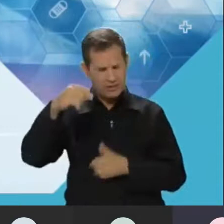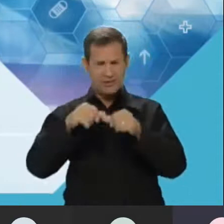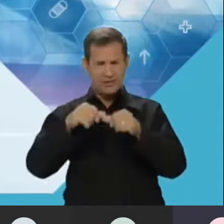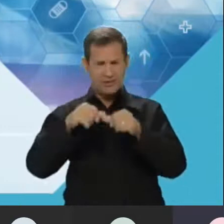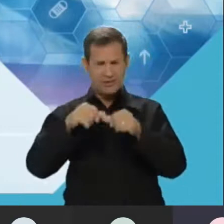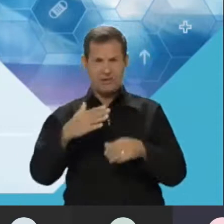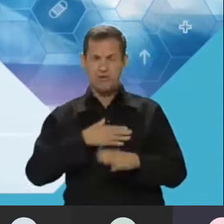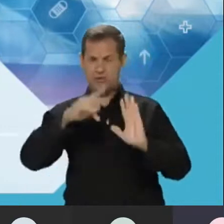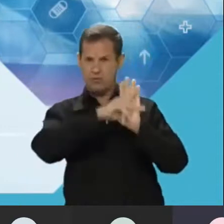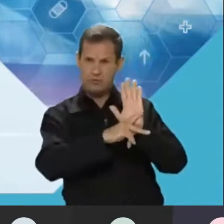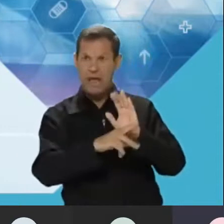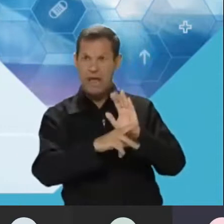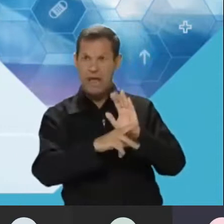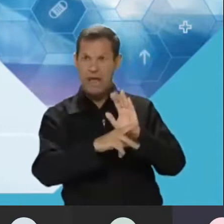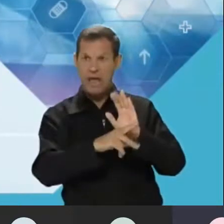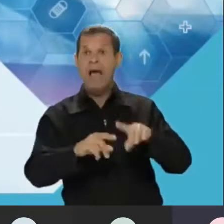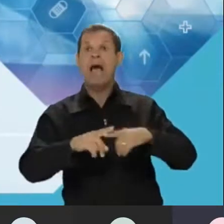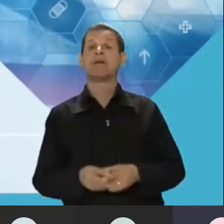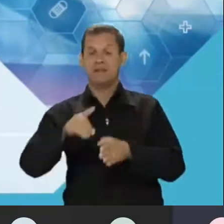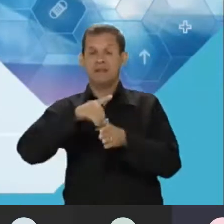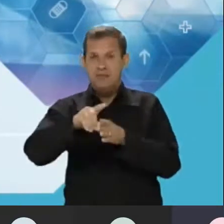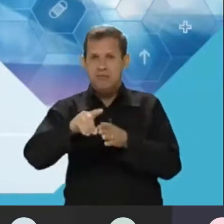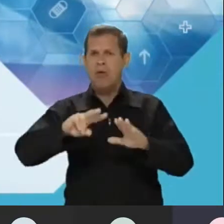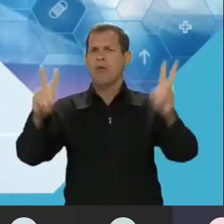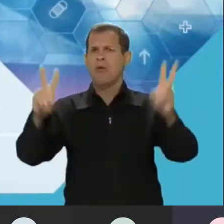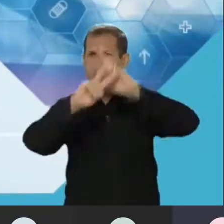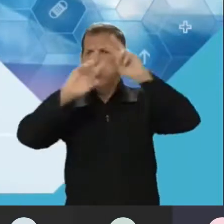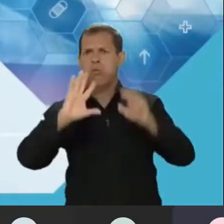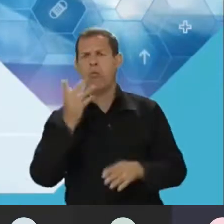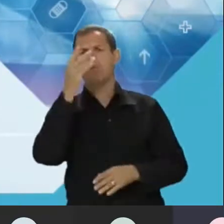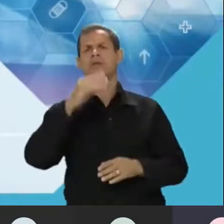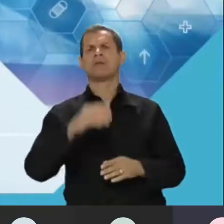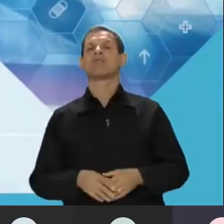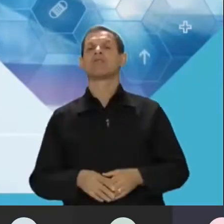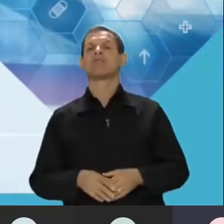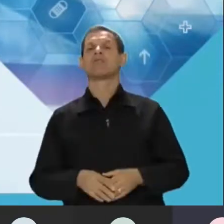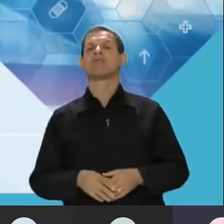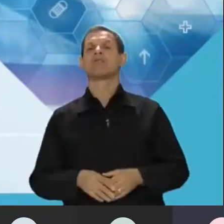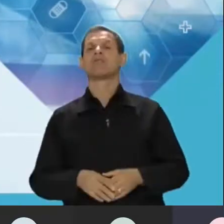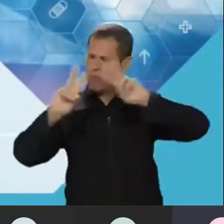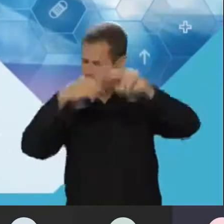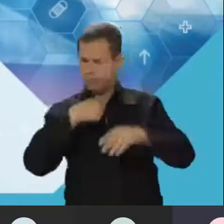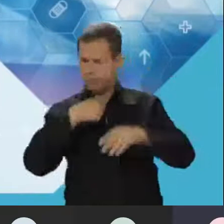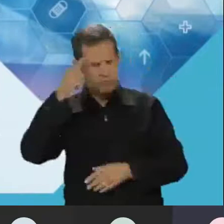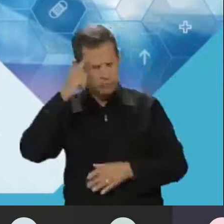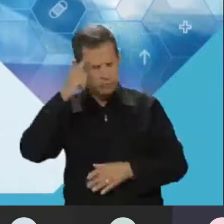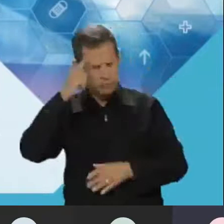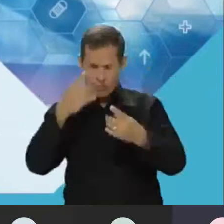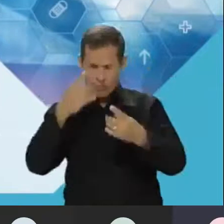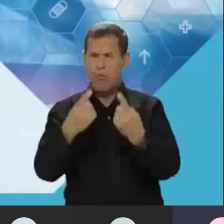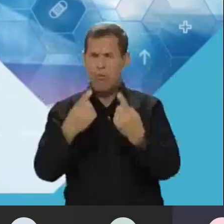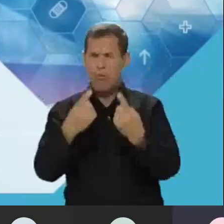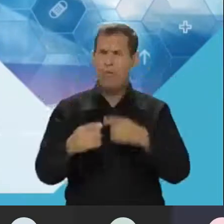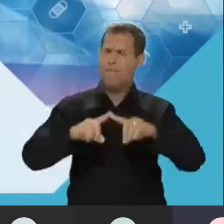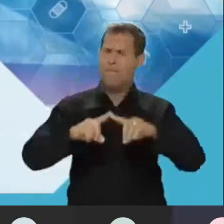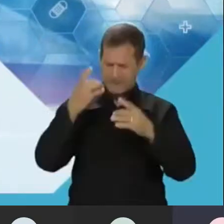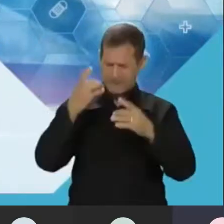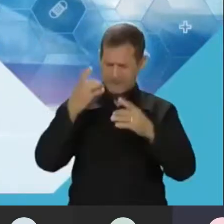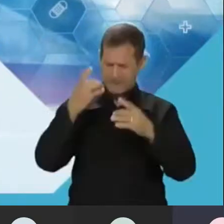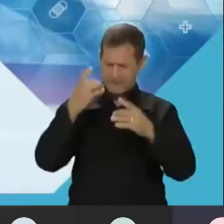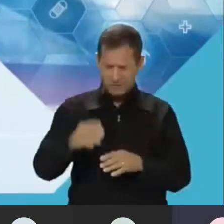meu projeto? E a direção dos ventos? Como que acontece? Para onde que o vento está indo? Para eu conseguir pensar qual que vai ser a forma